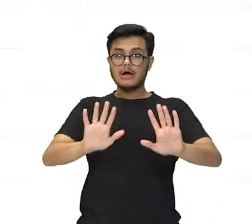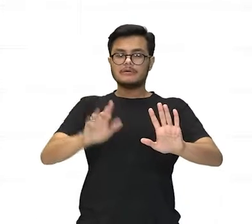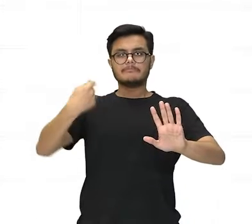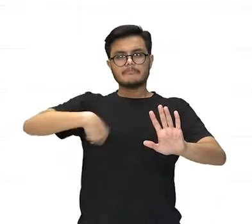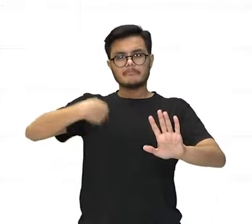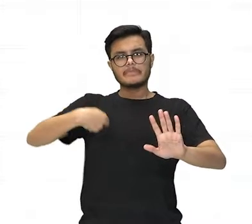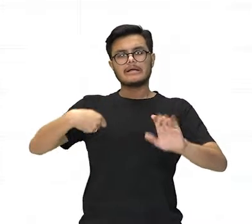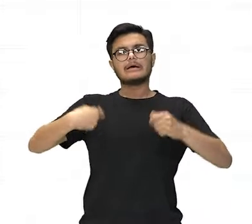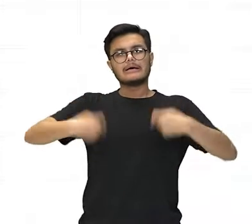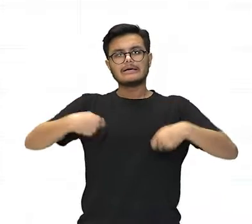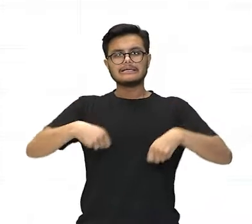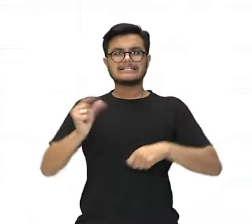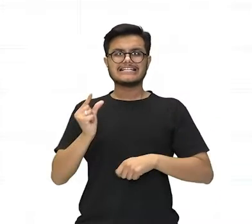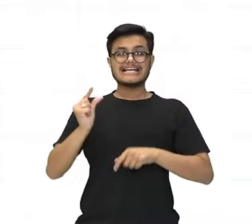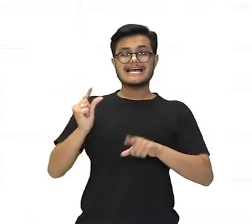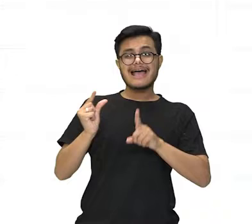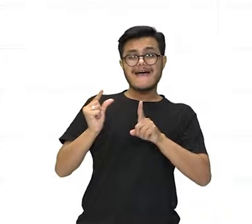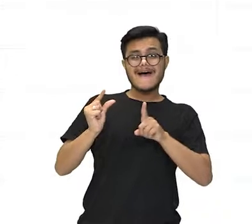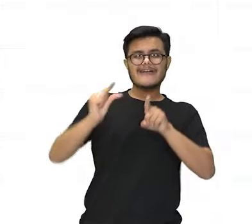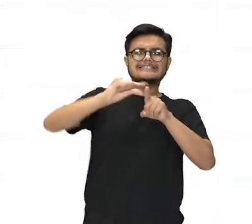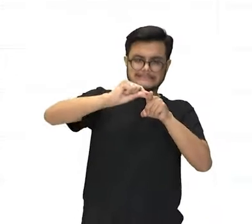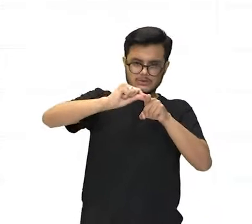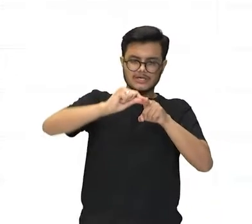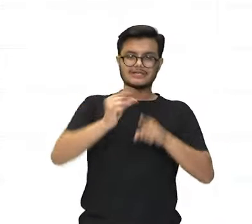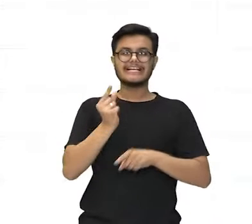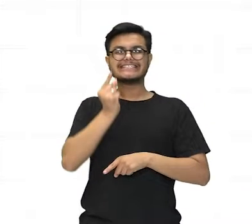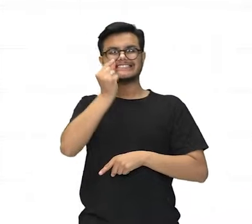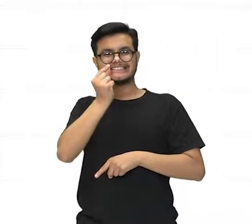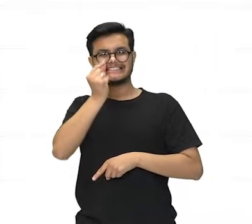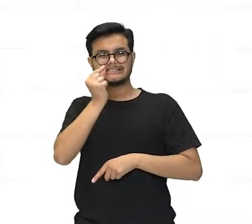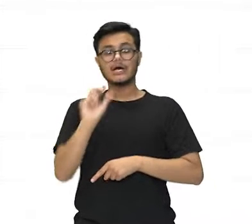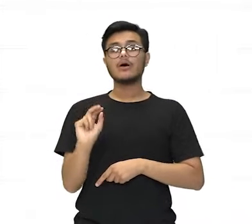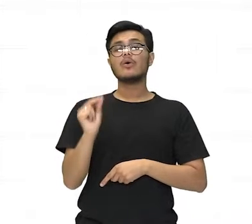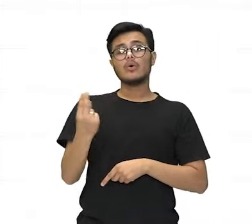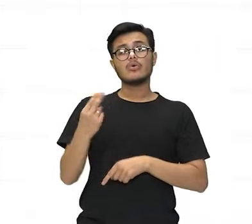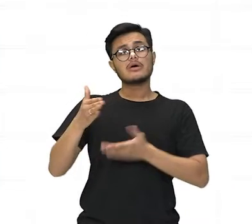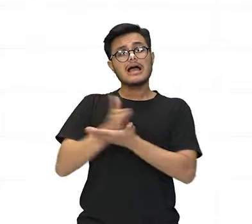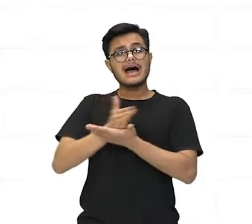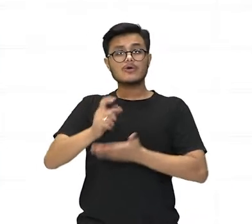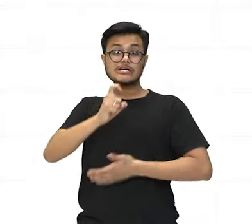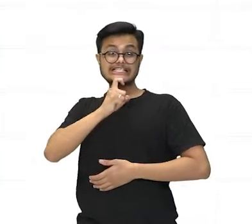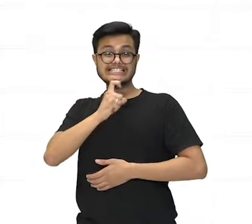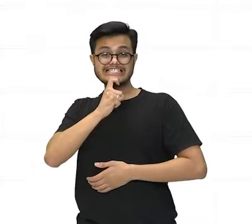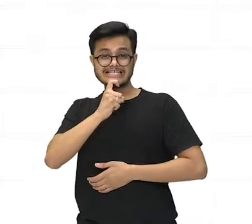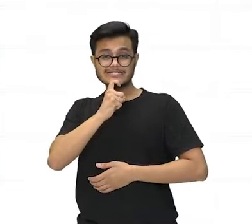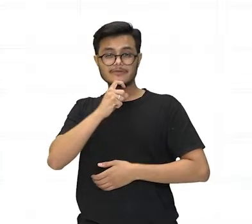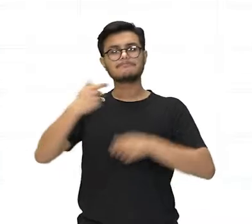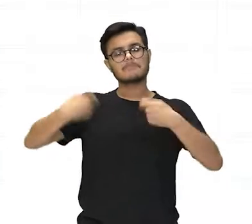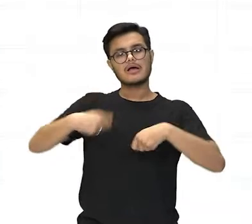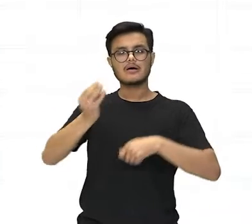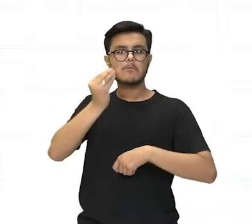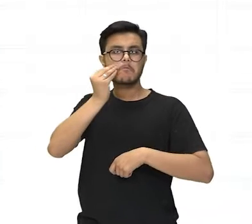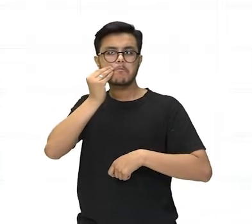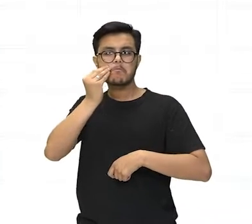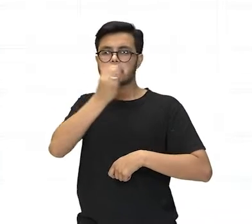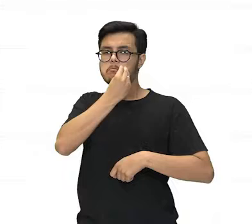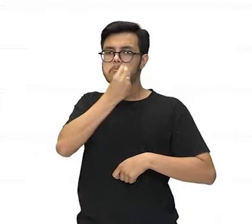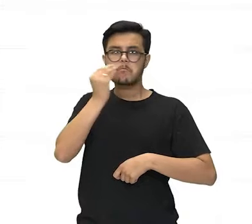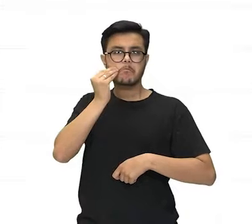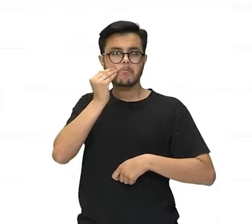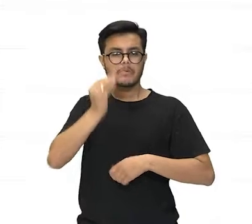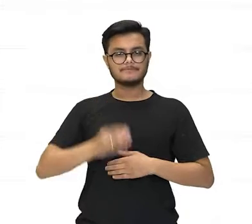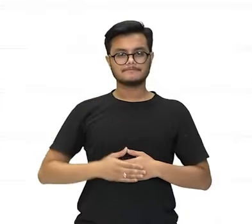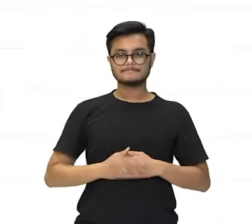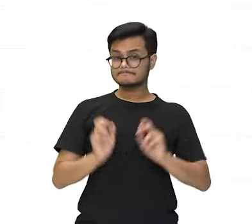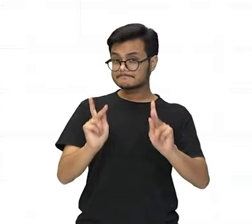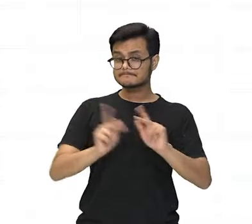pelos métodos de compressão direta ou aplicação de compressa de gelo no local. Depois que você